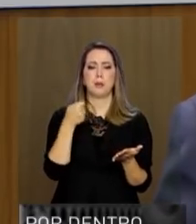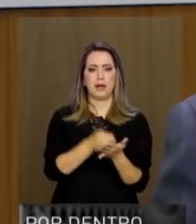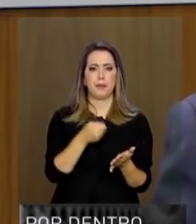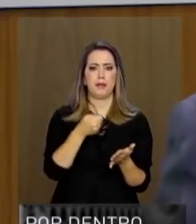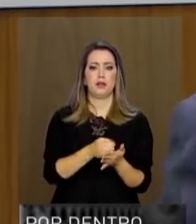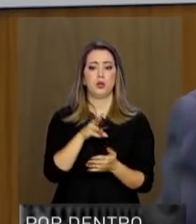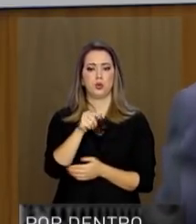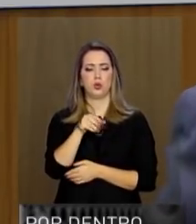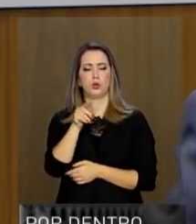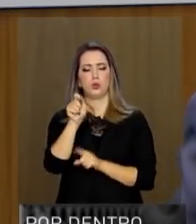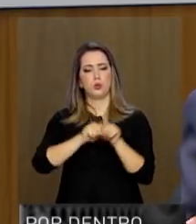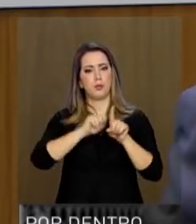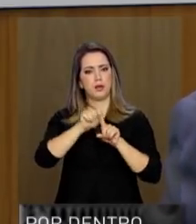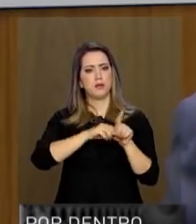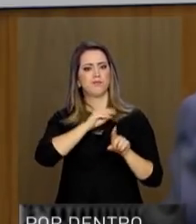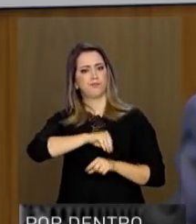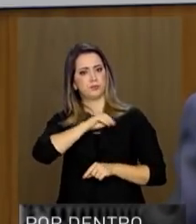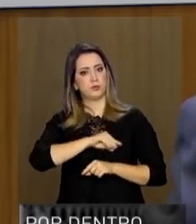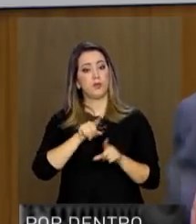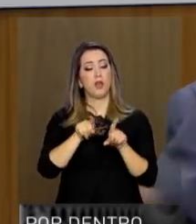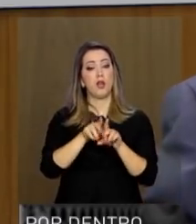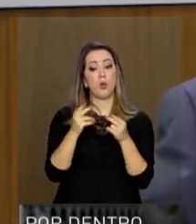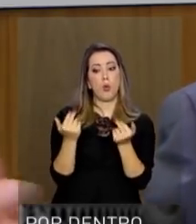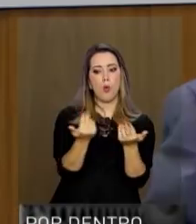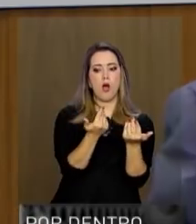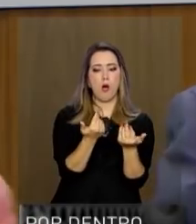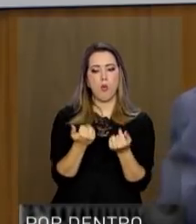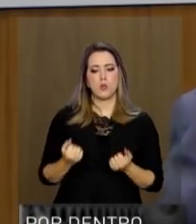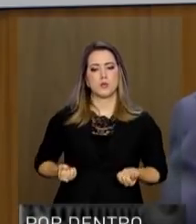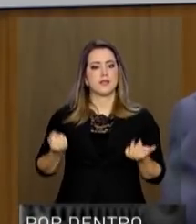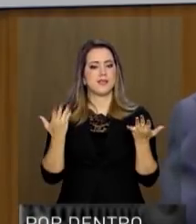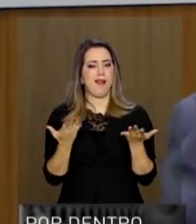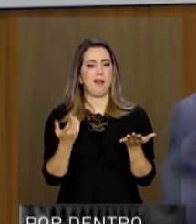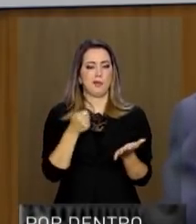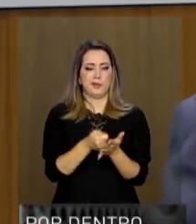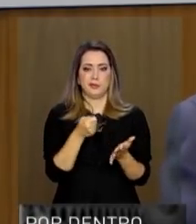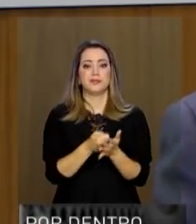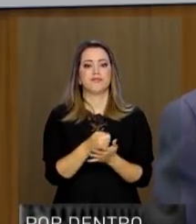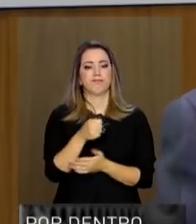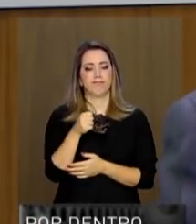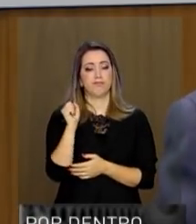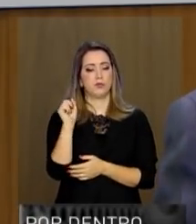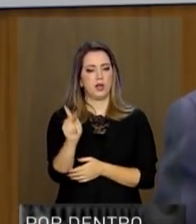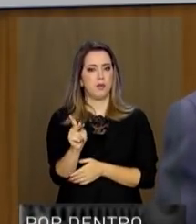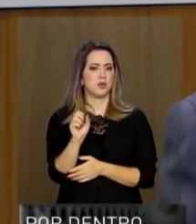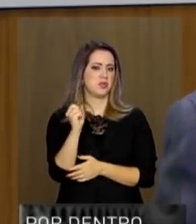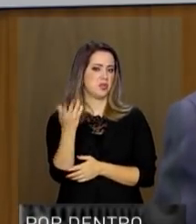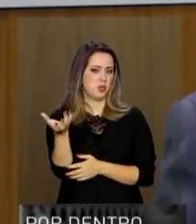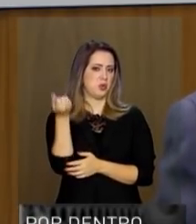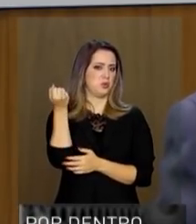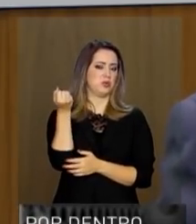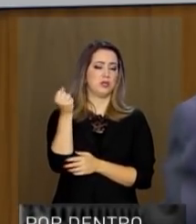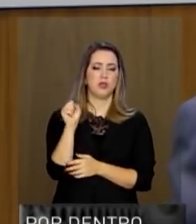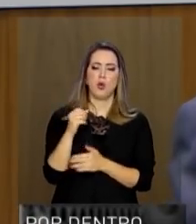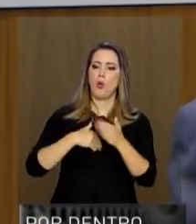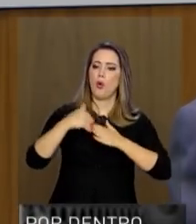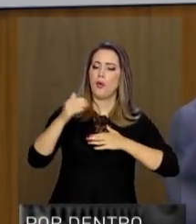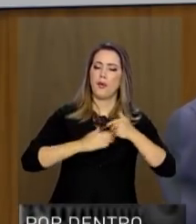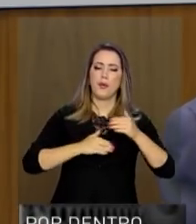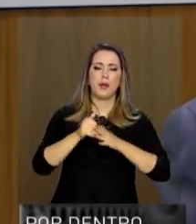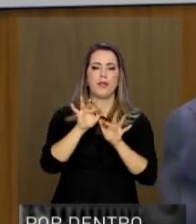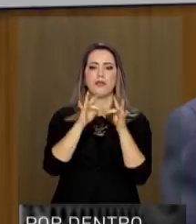seu contra-cheque, seja parecido com o dinheiro que sai para pagar os benefícios, aposentadorias e pensões. Assim como em qualquer família, se o dinheiro